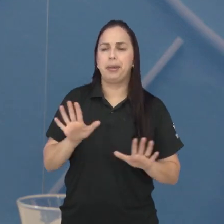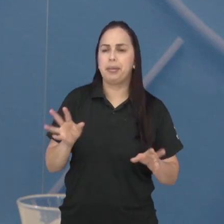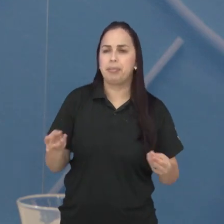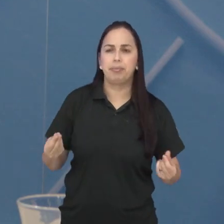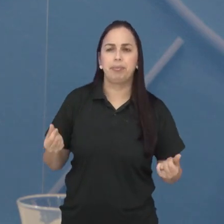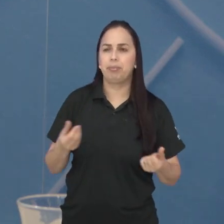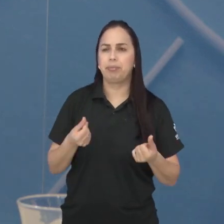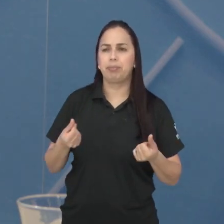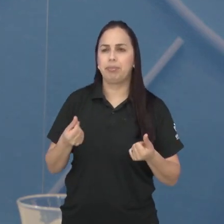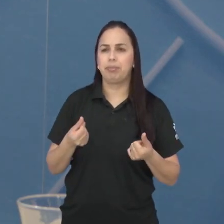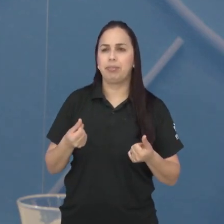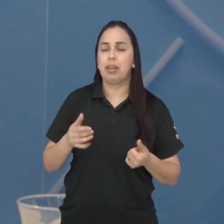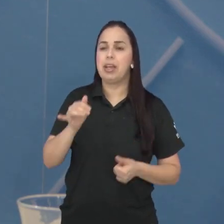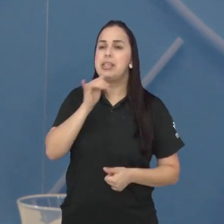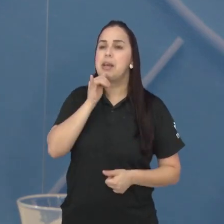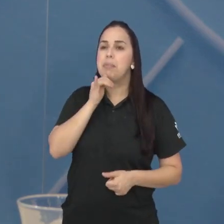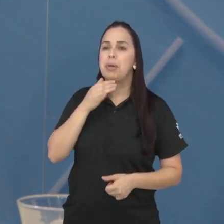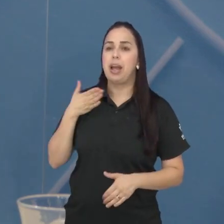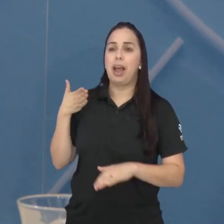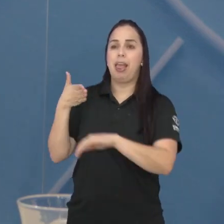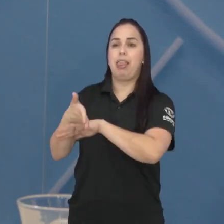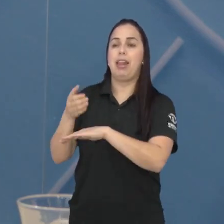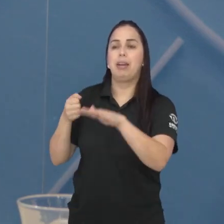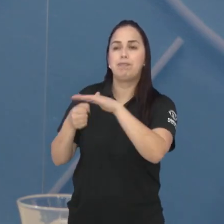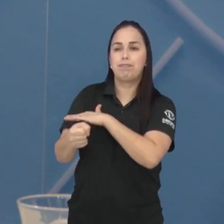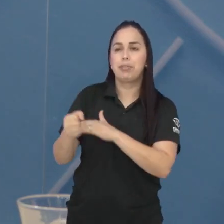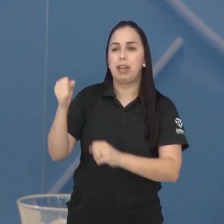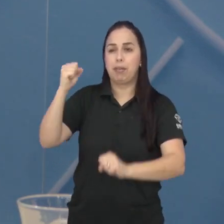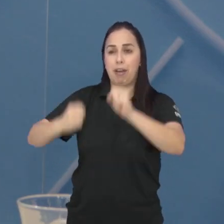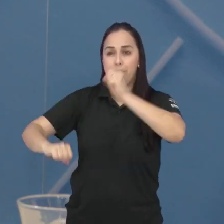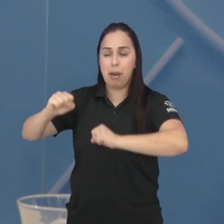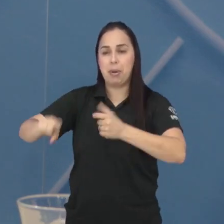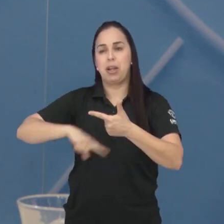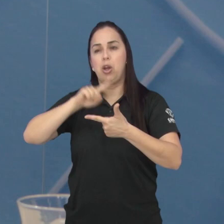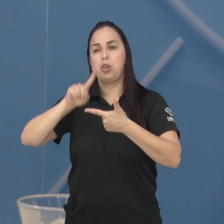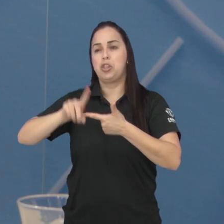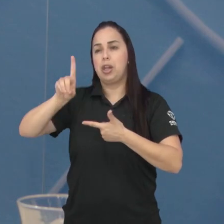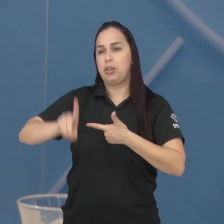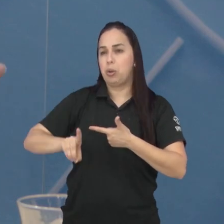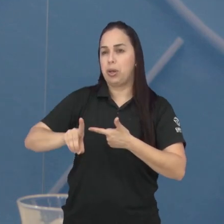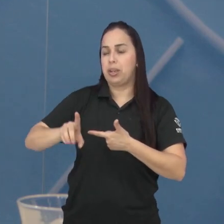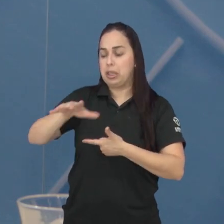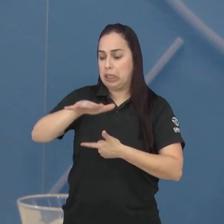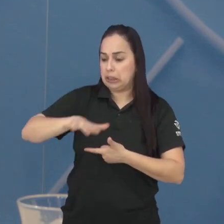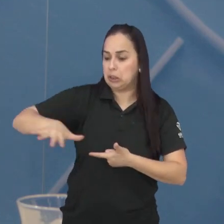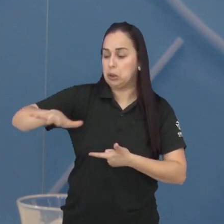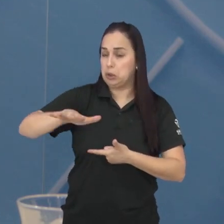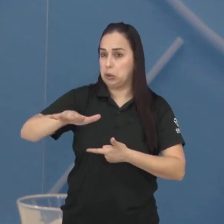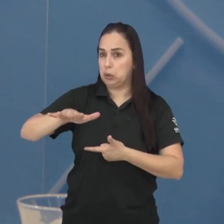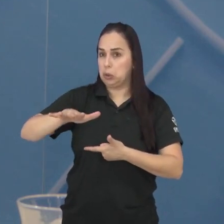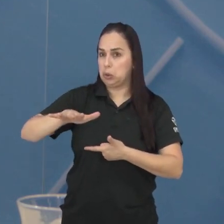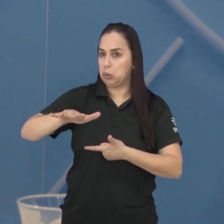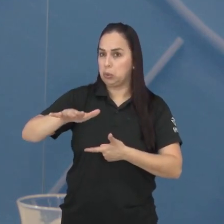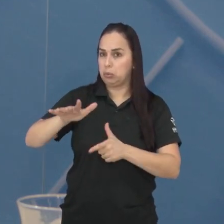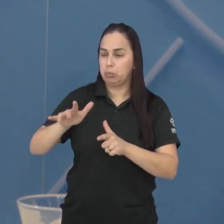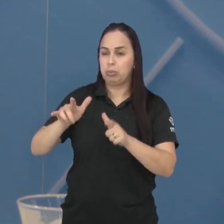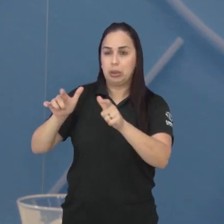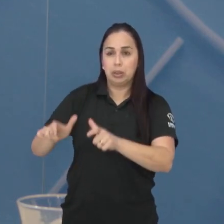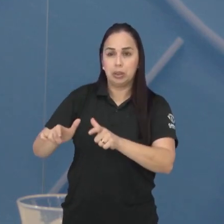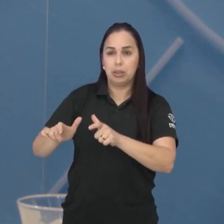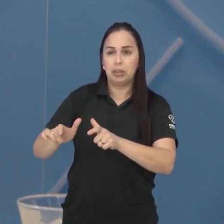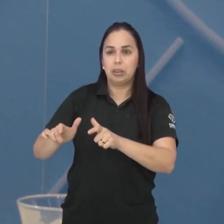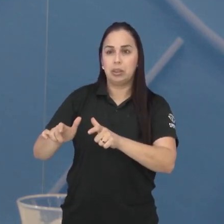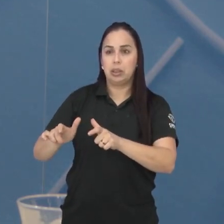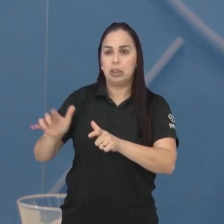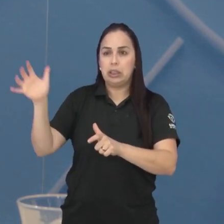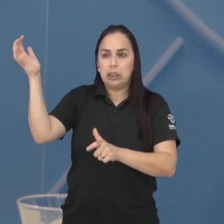Você entra numa fábrica, você vai dar aula ou você vai ser diretora de um departamento, gerente de alguma coisa. A pressão